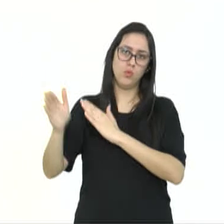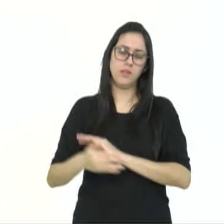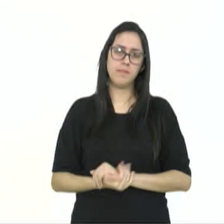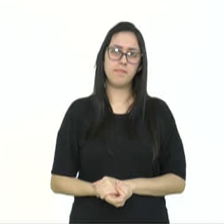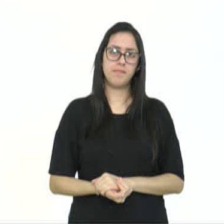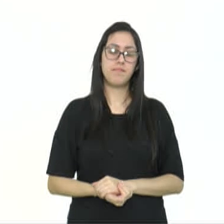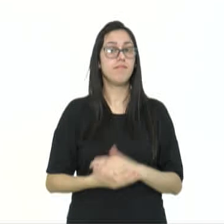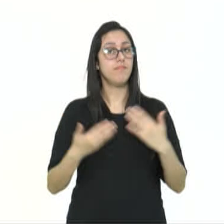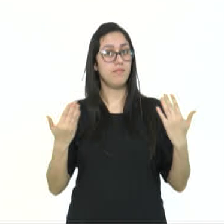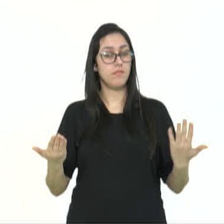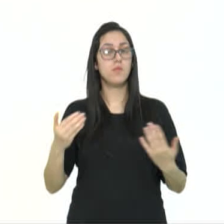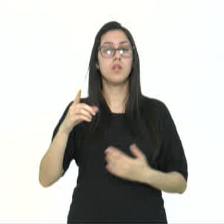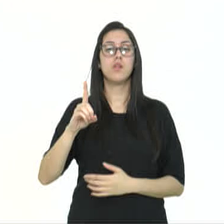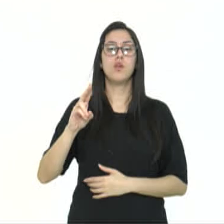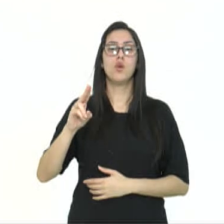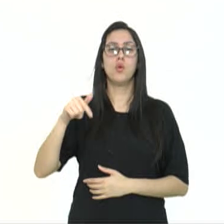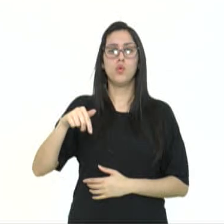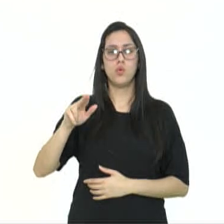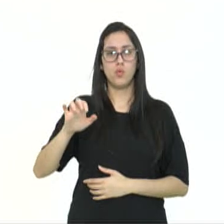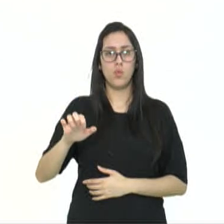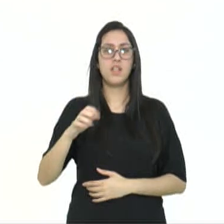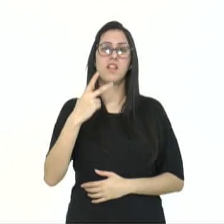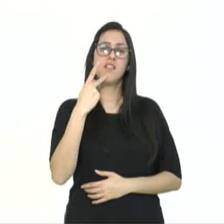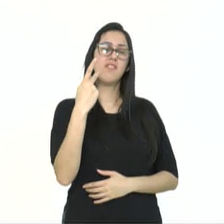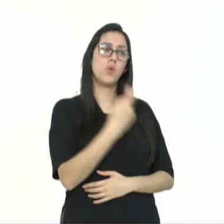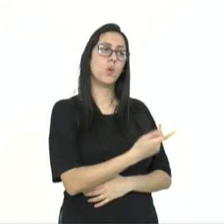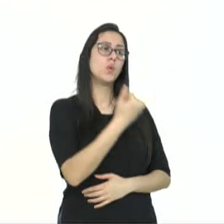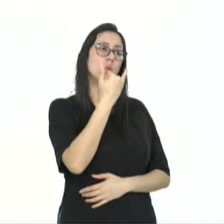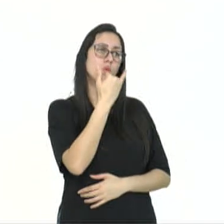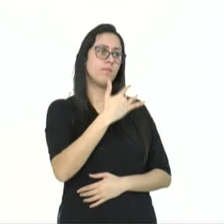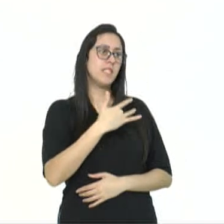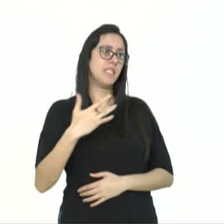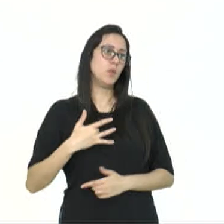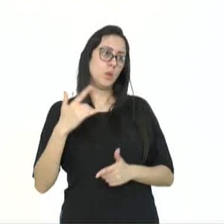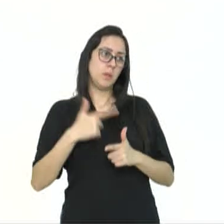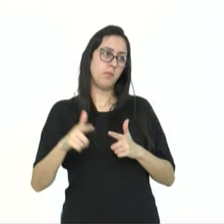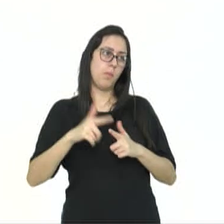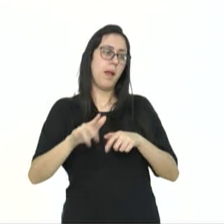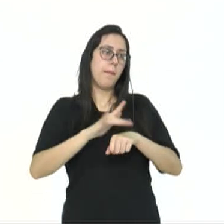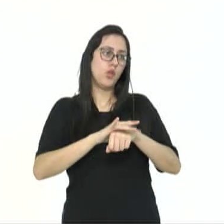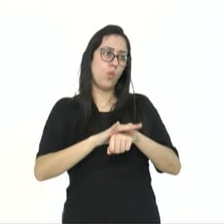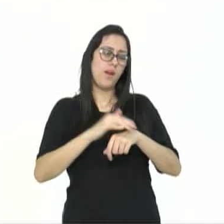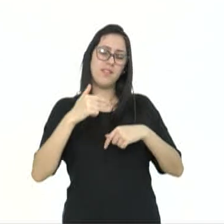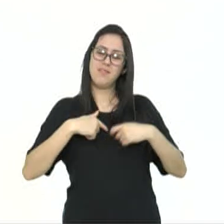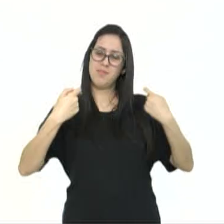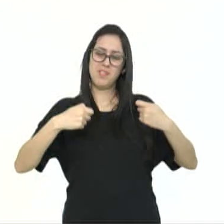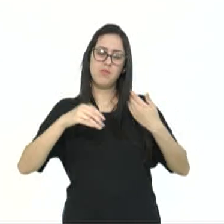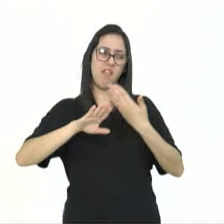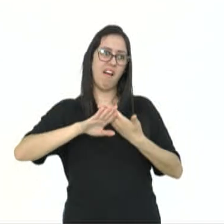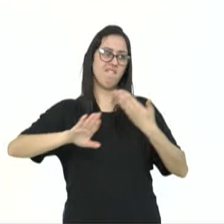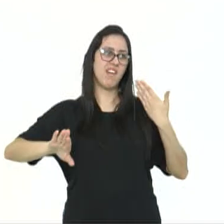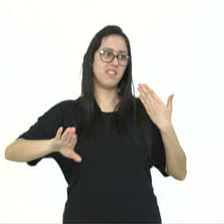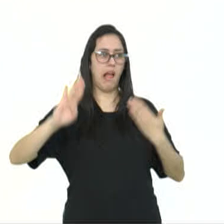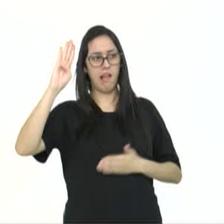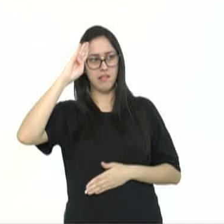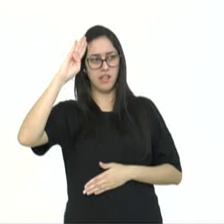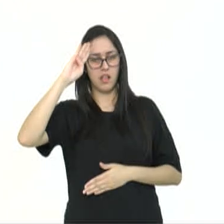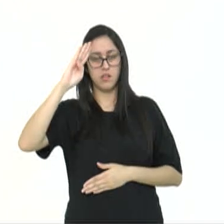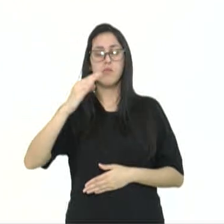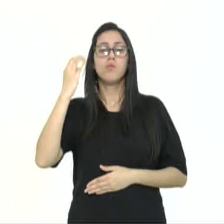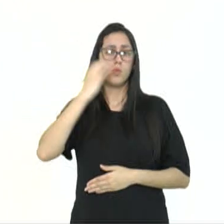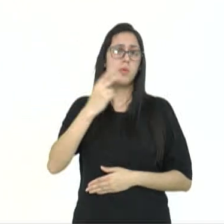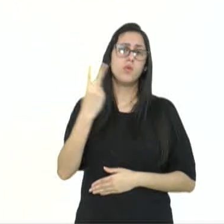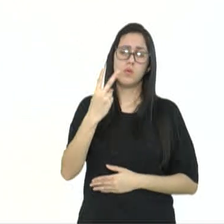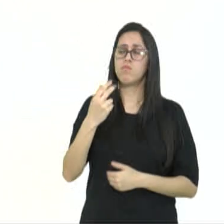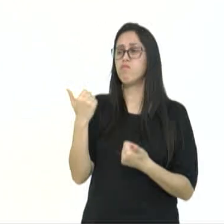O Duque de Caxias, então, ele alega problemas de saúde e pede para ser liberado do exército. Dom Pedro II permite isso e coloca seu